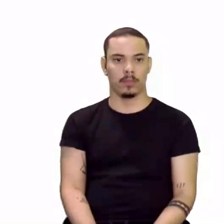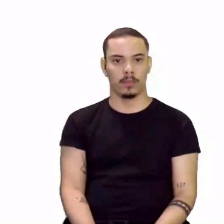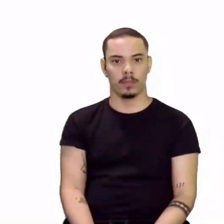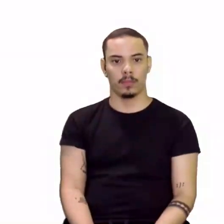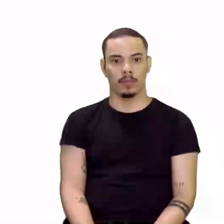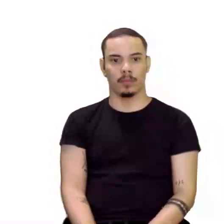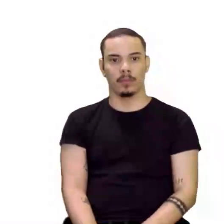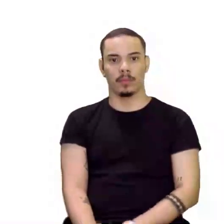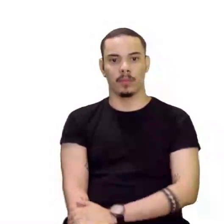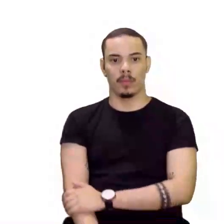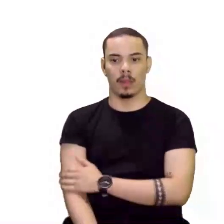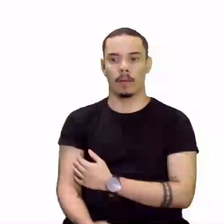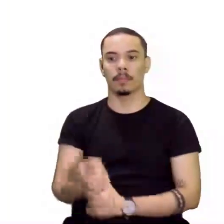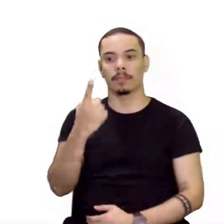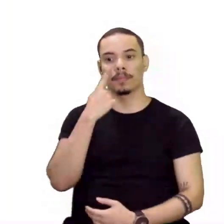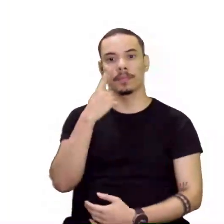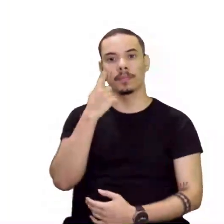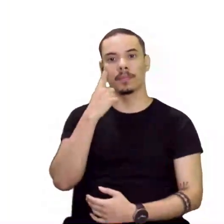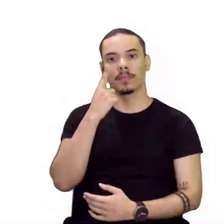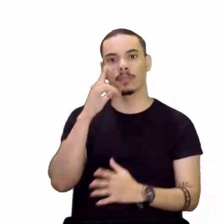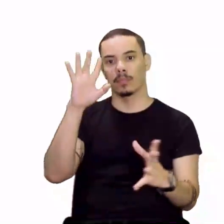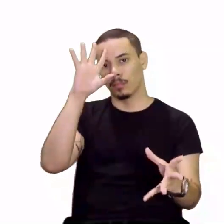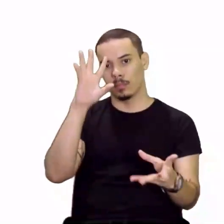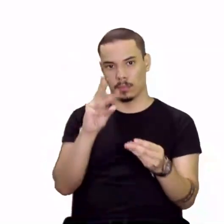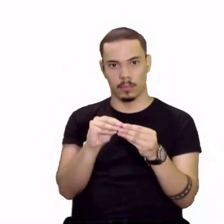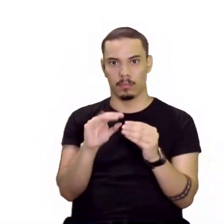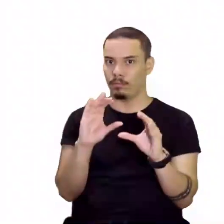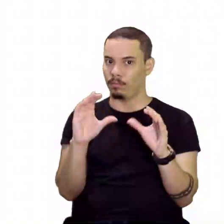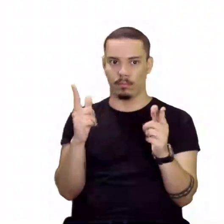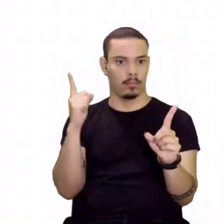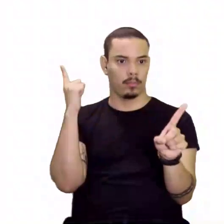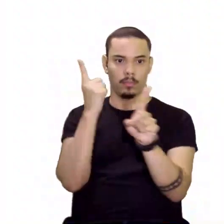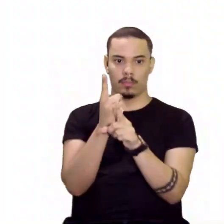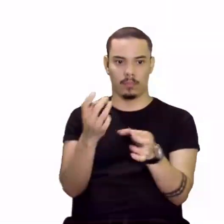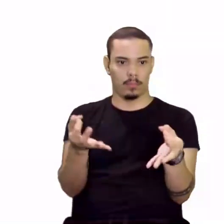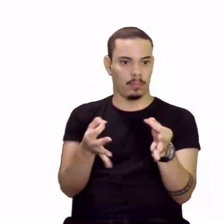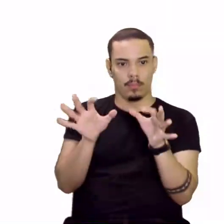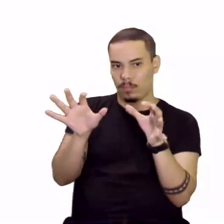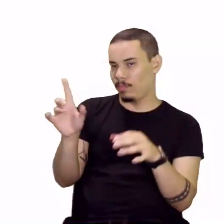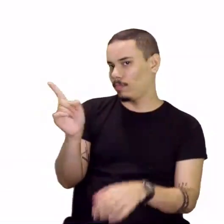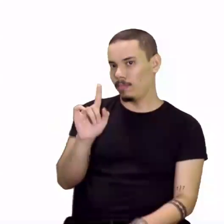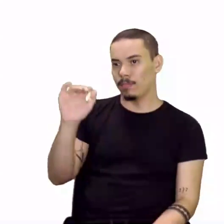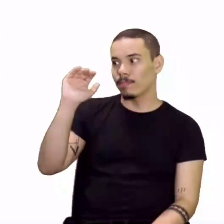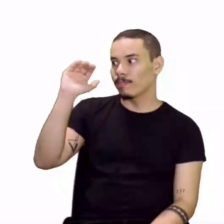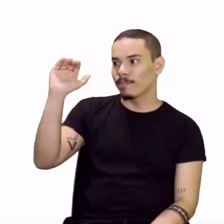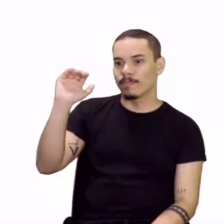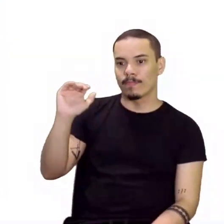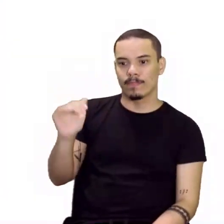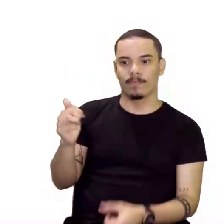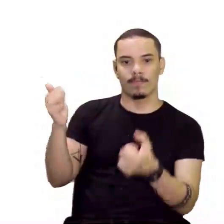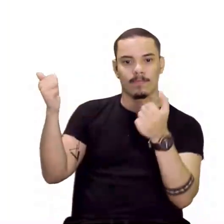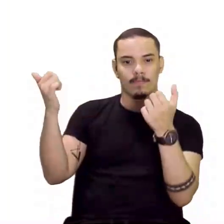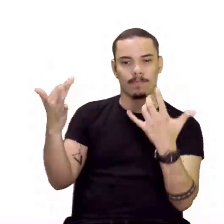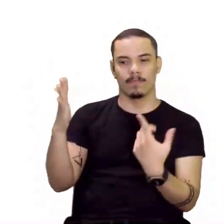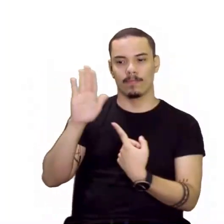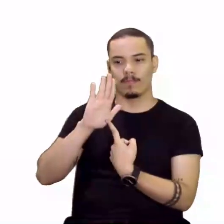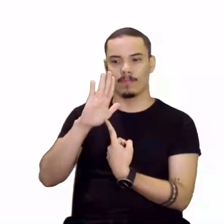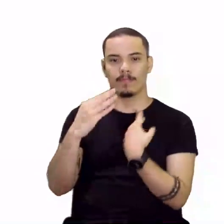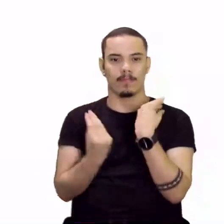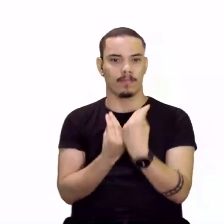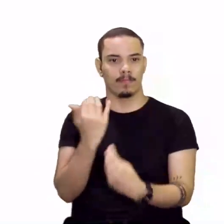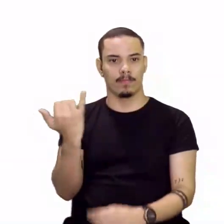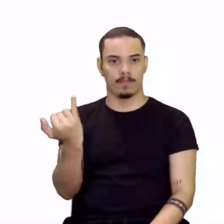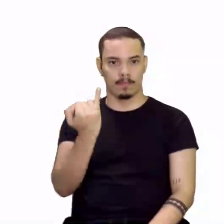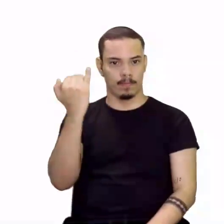indiretamente. E aí você pode fazer um horizonte. Claro que você não vai encontrar algo perfeito desse jeito, tá? Mas mostrando a importância que